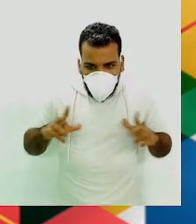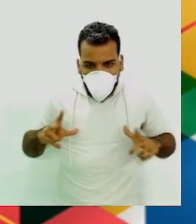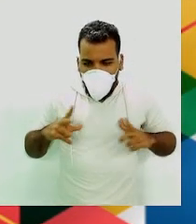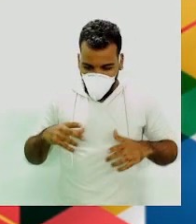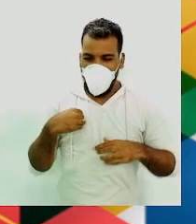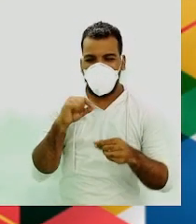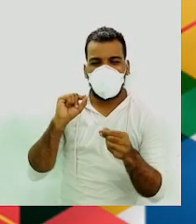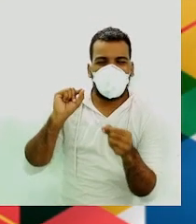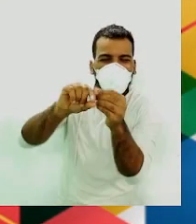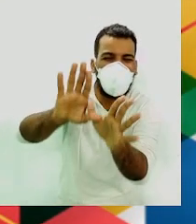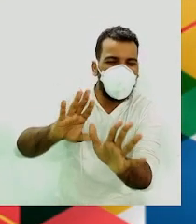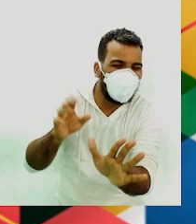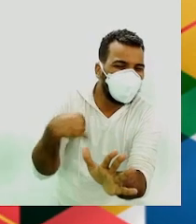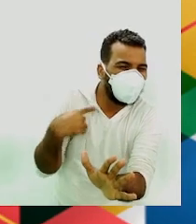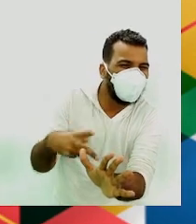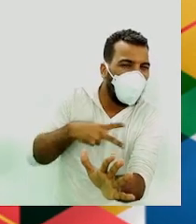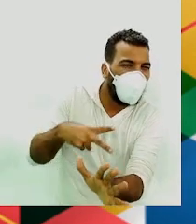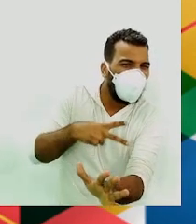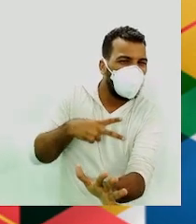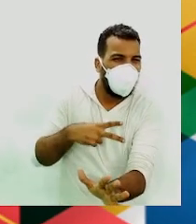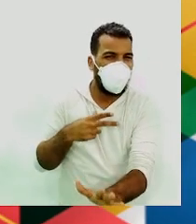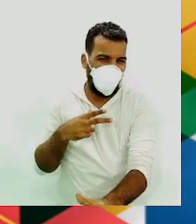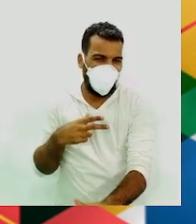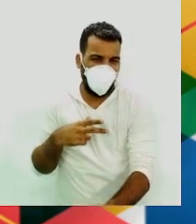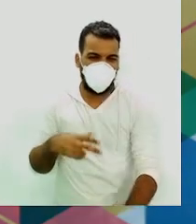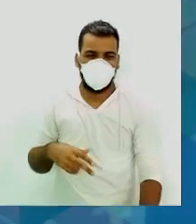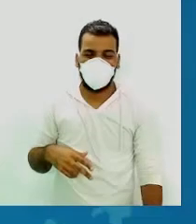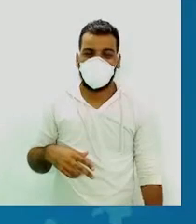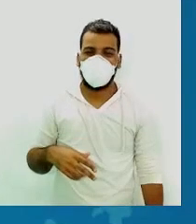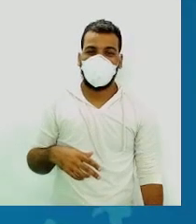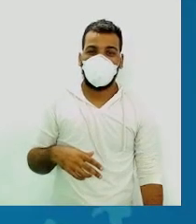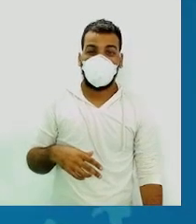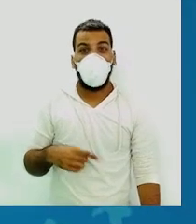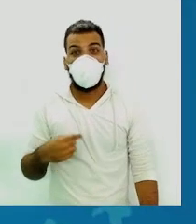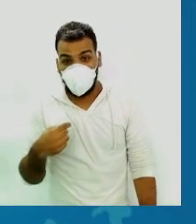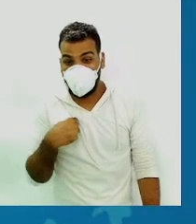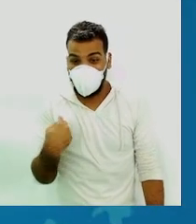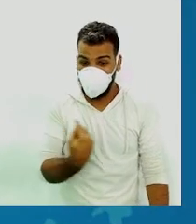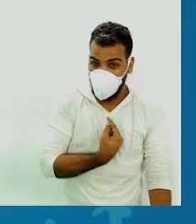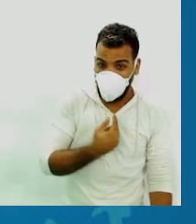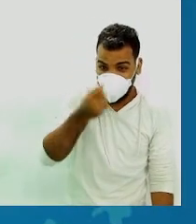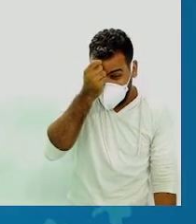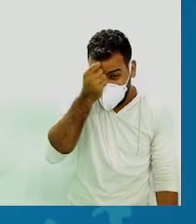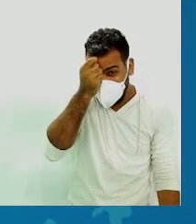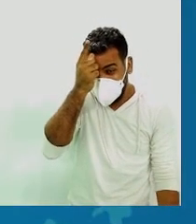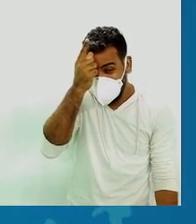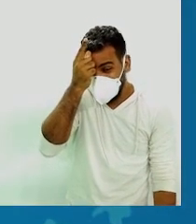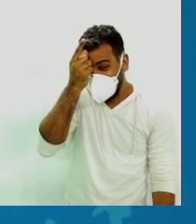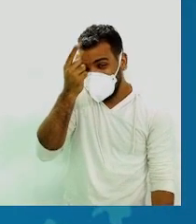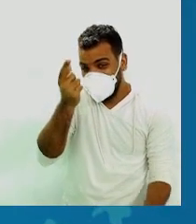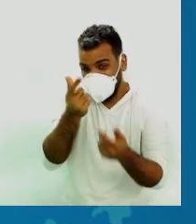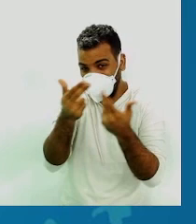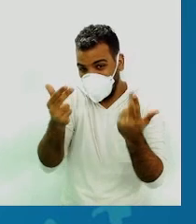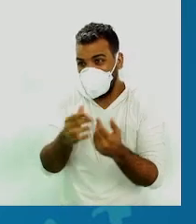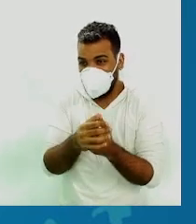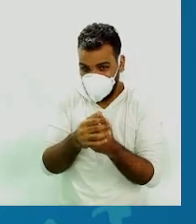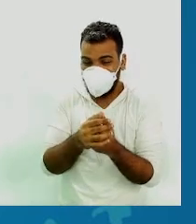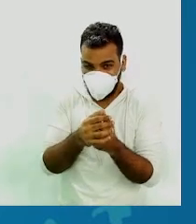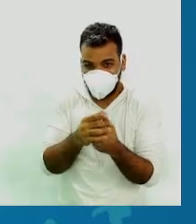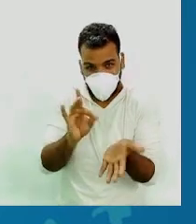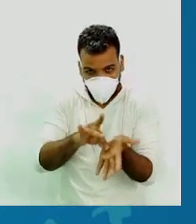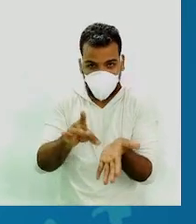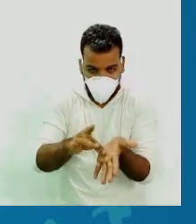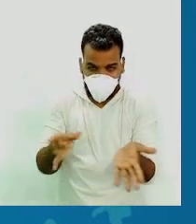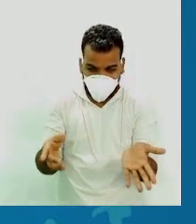certo? Que nós criamos alguns termos para essa politicagem, né? É a grande verdade.